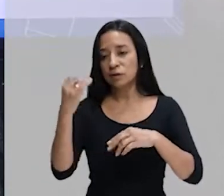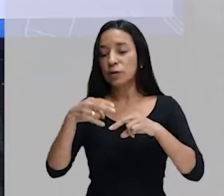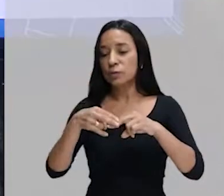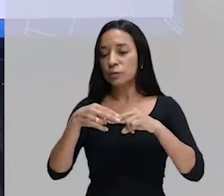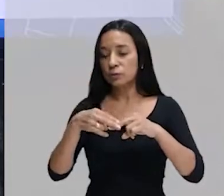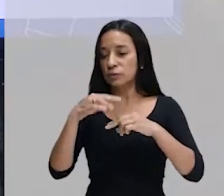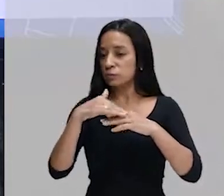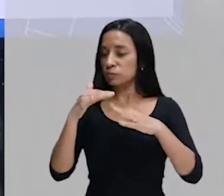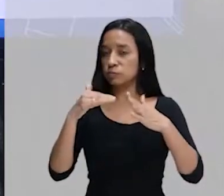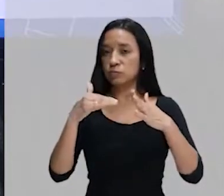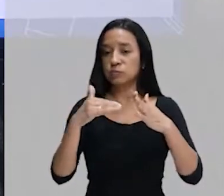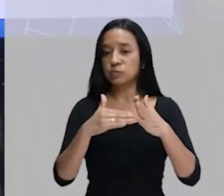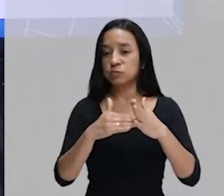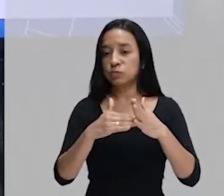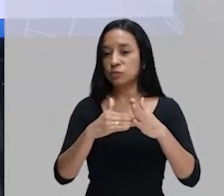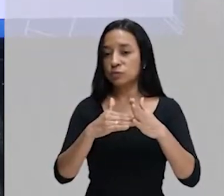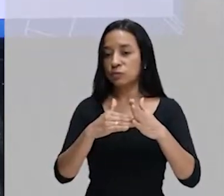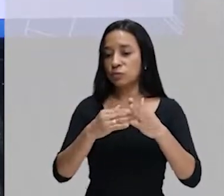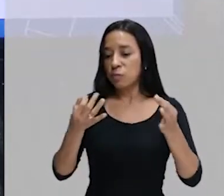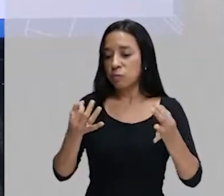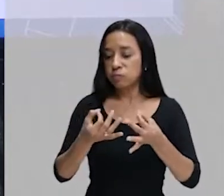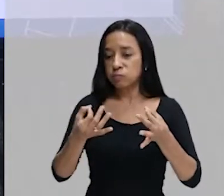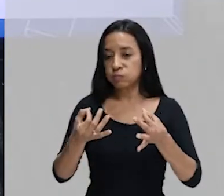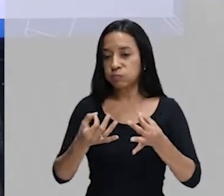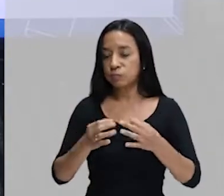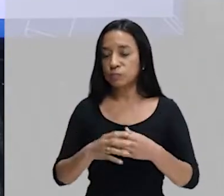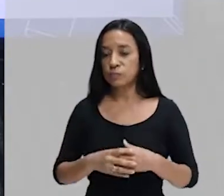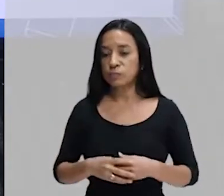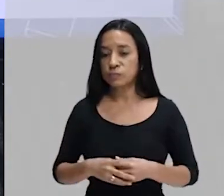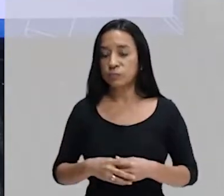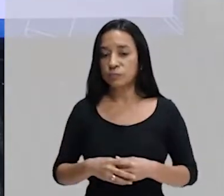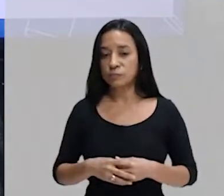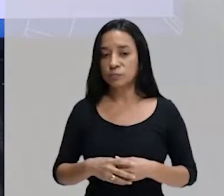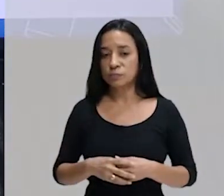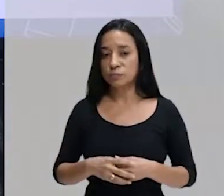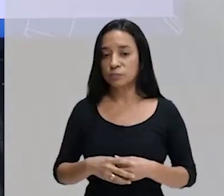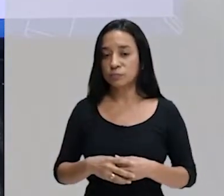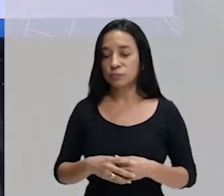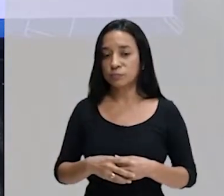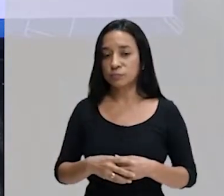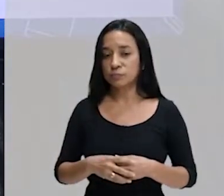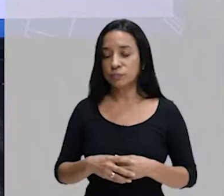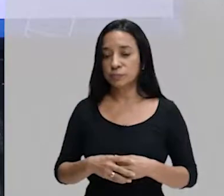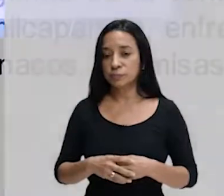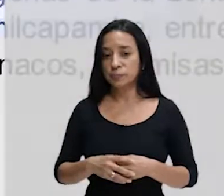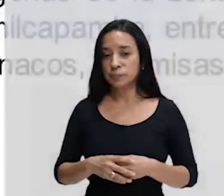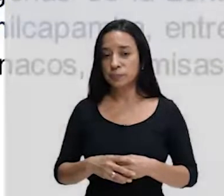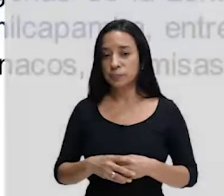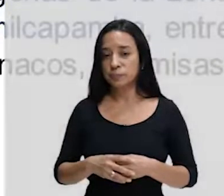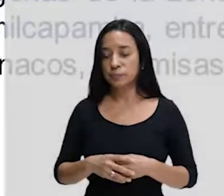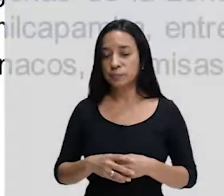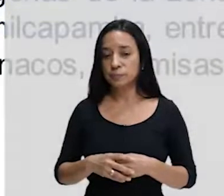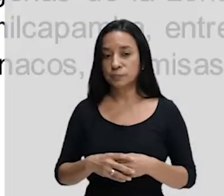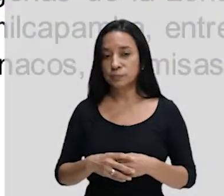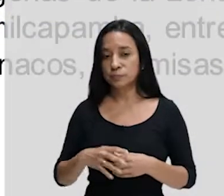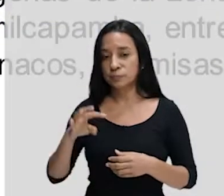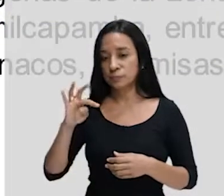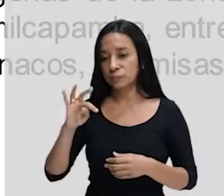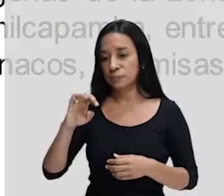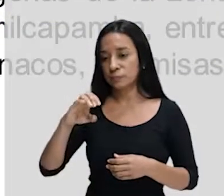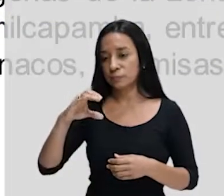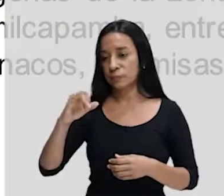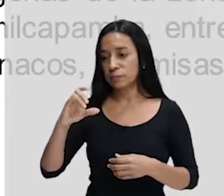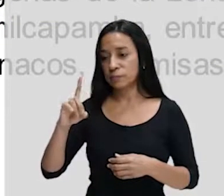todo um aparato, digamos assim. Então, tecidos, que são tecidos, tecelaria,